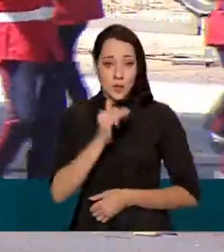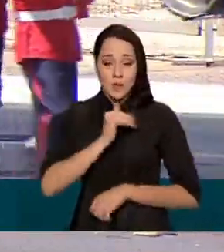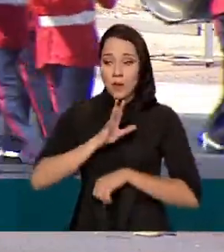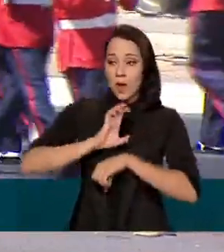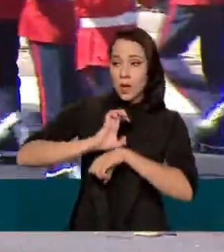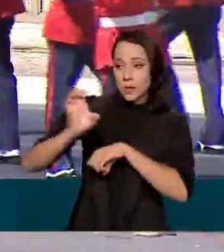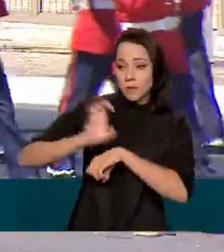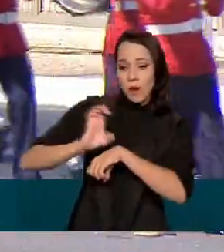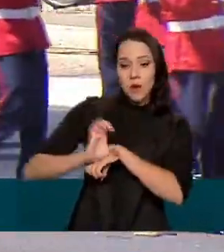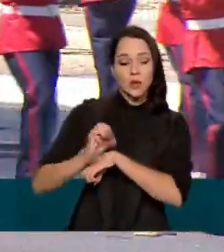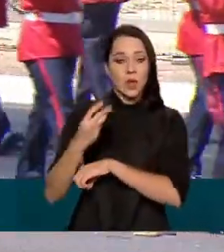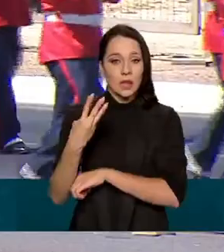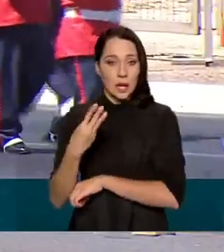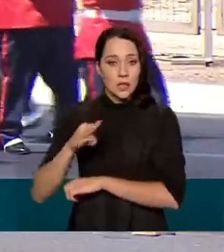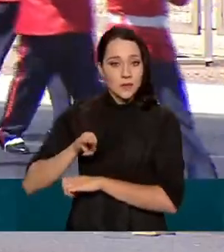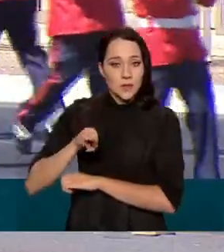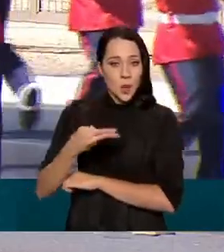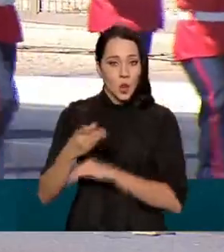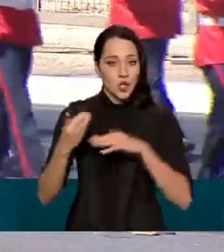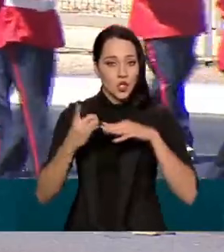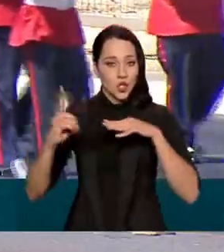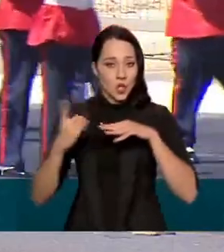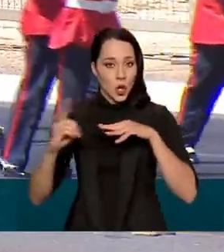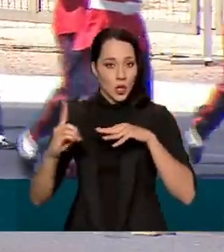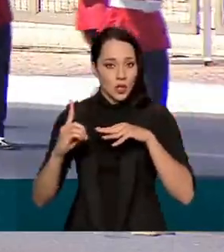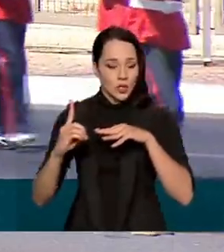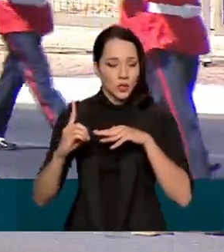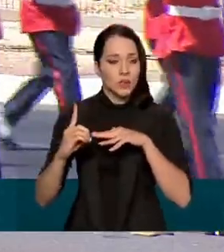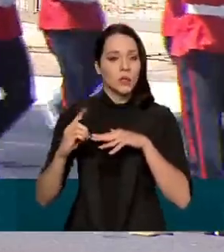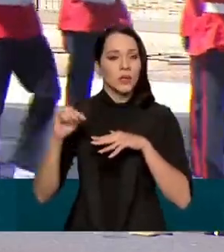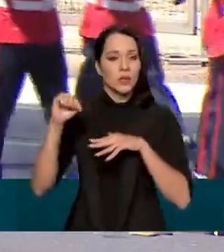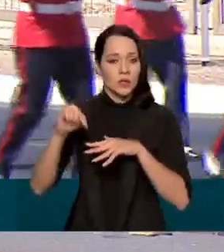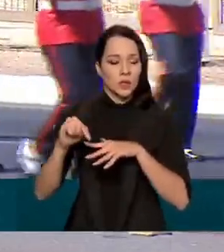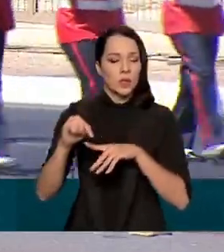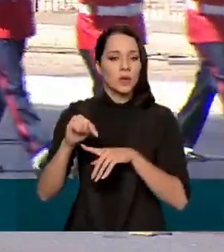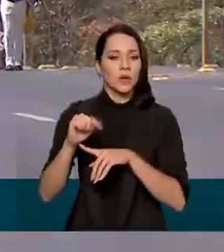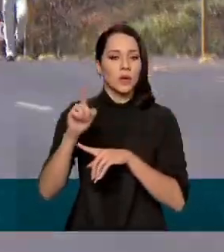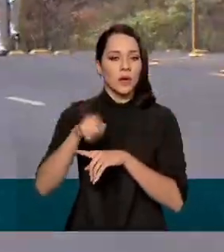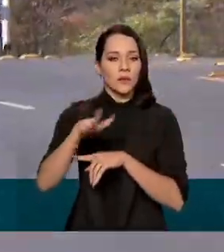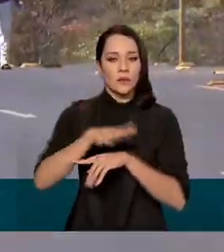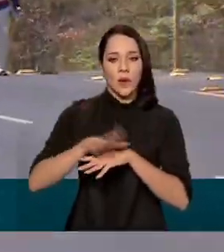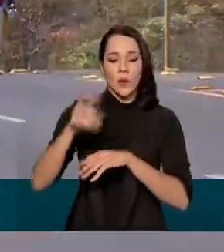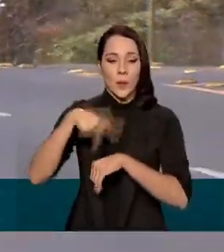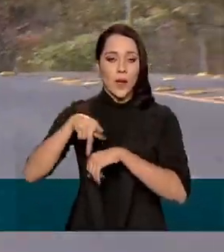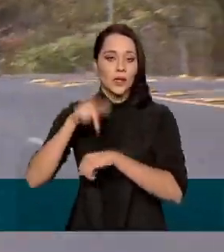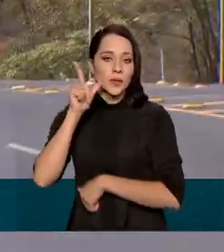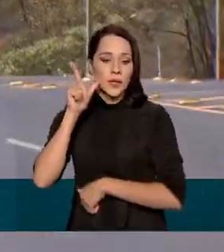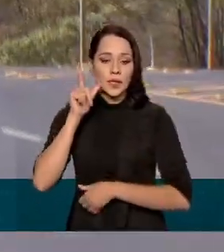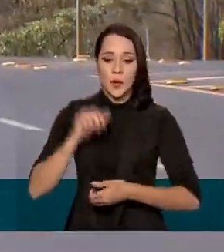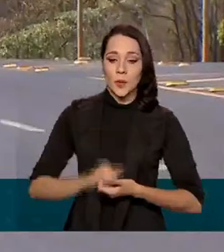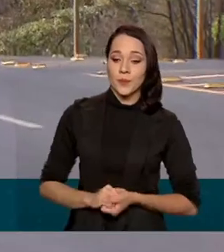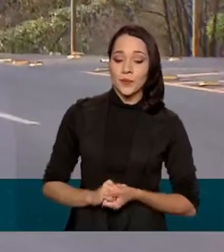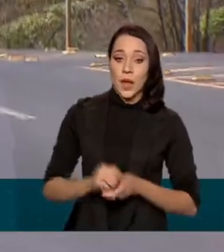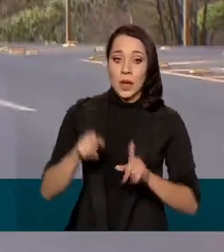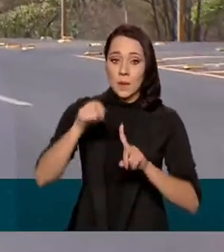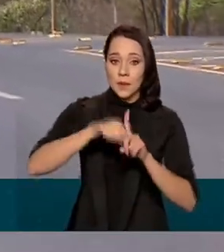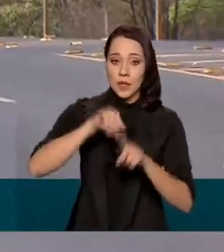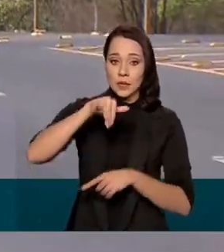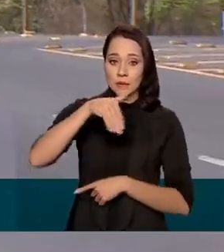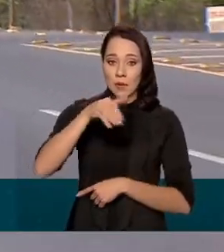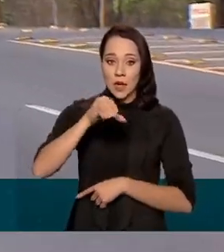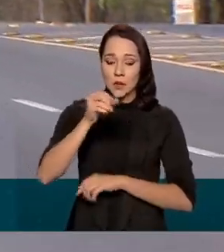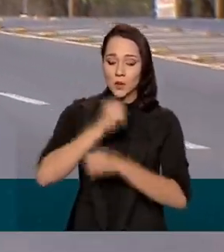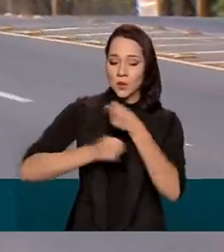exporta em média 3 milhões de dólares da Guiné-Bissau. Bom, e em março do ano